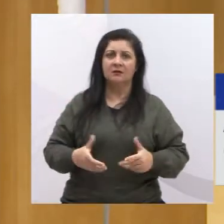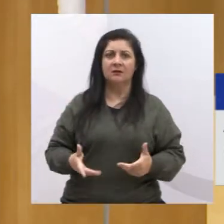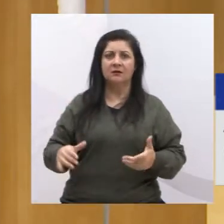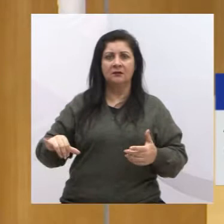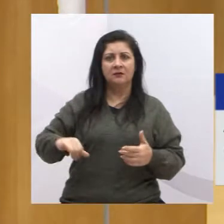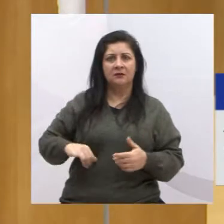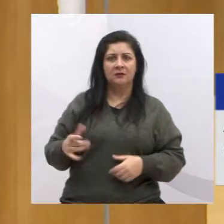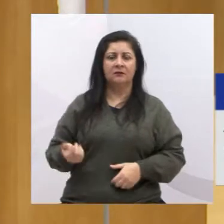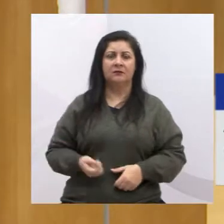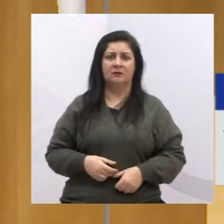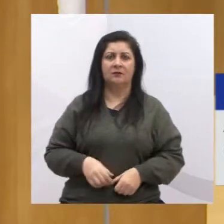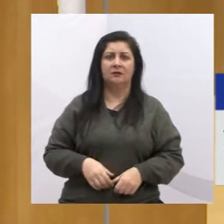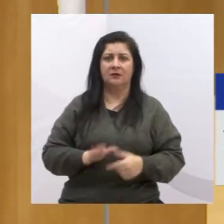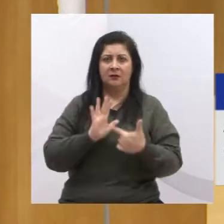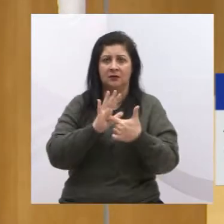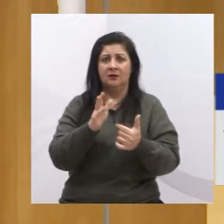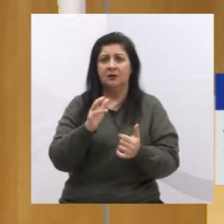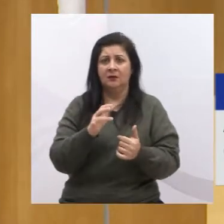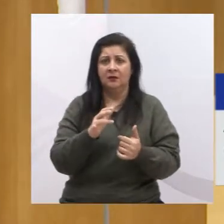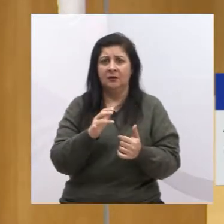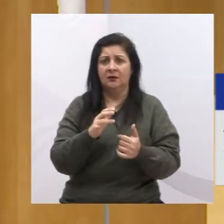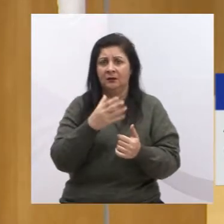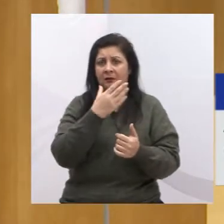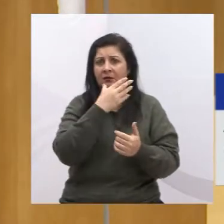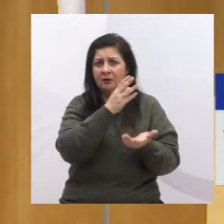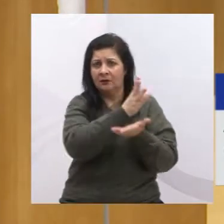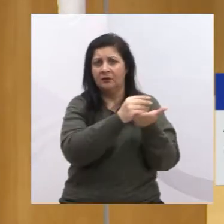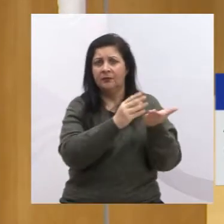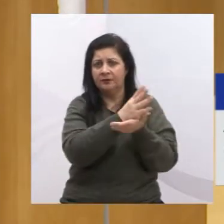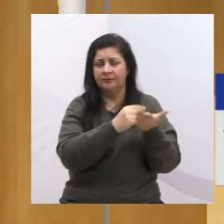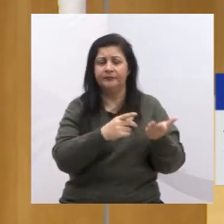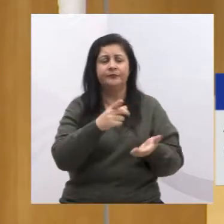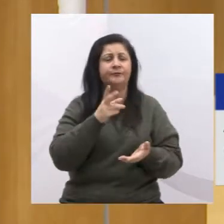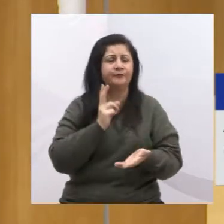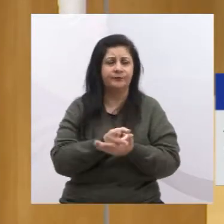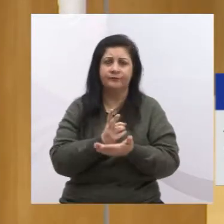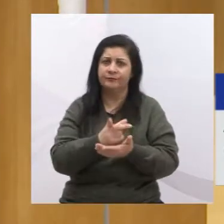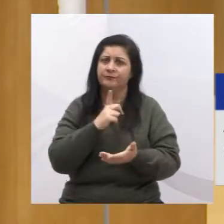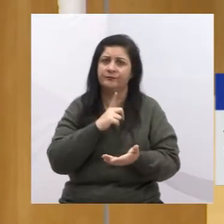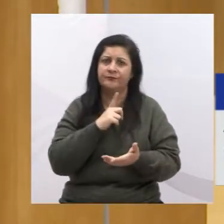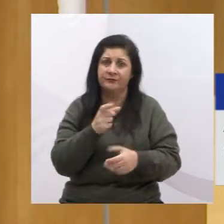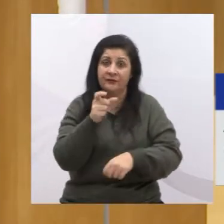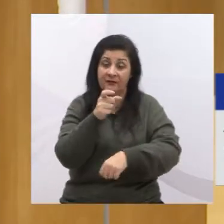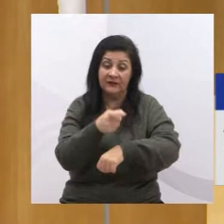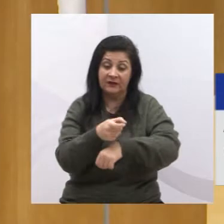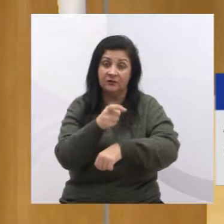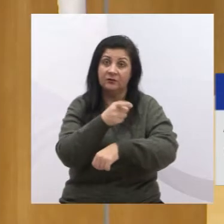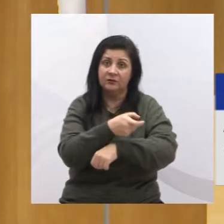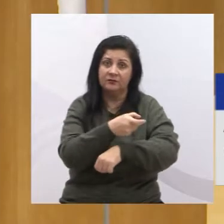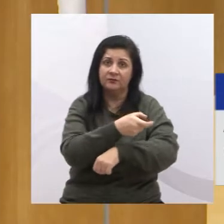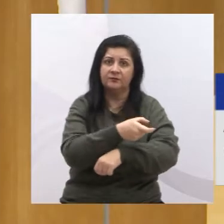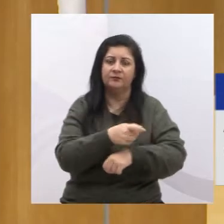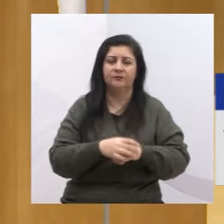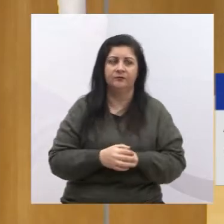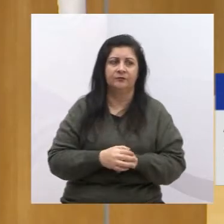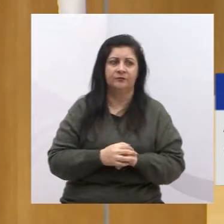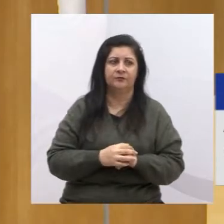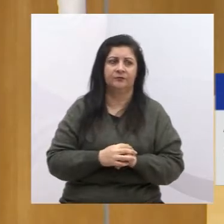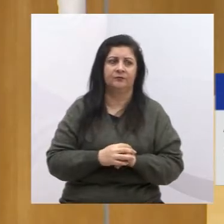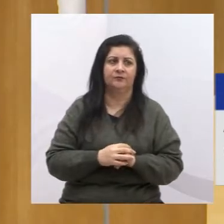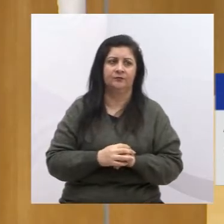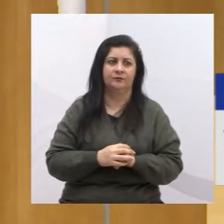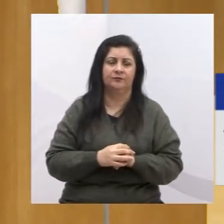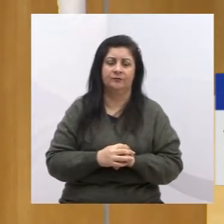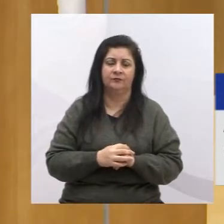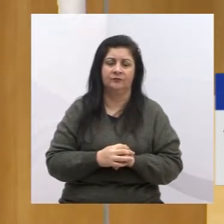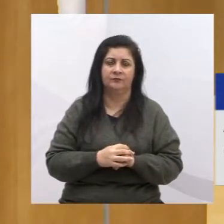A gente teve um exemplo aqui, como estava dizendo, do Parque dos Sinos, que sempre tem ali um surto de escorpião. E